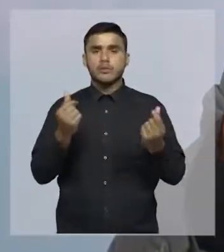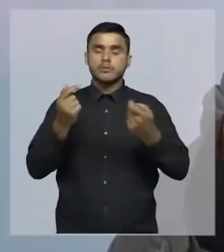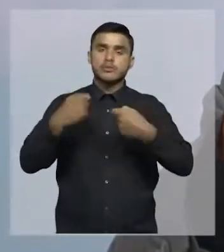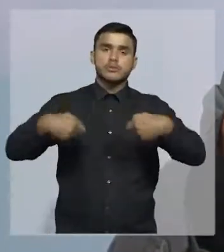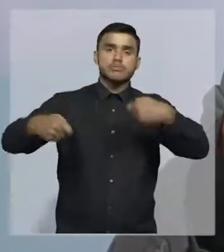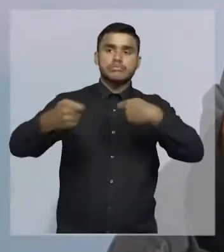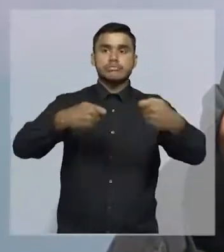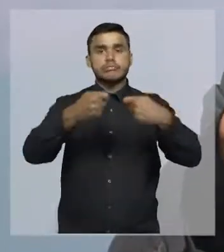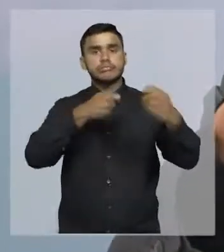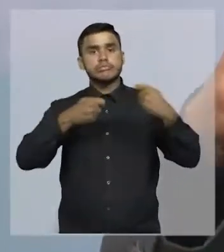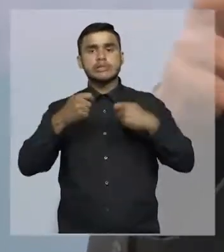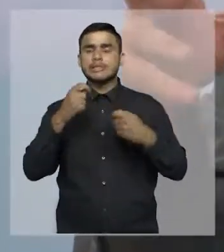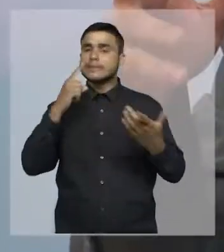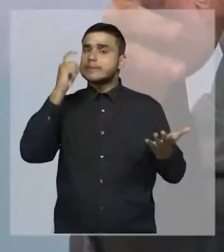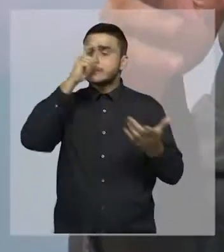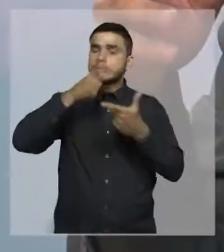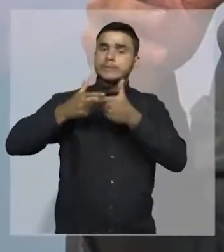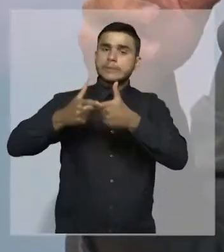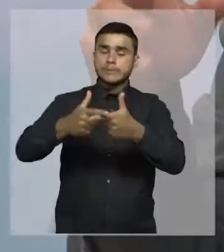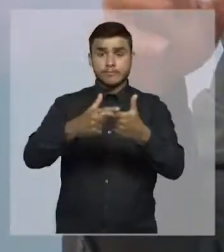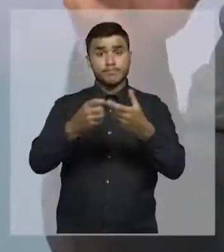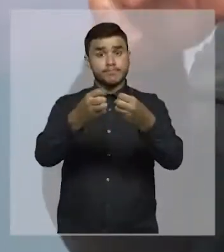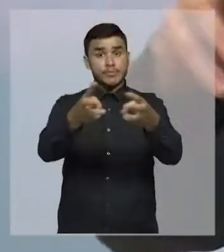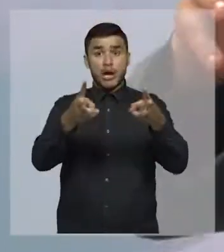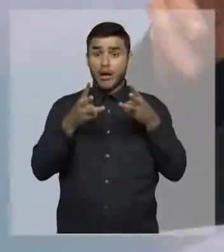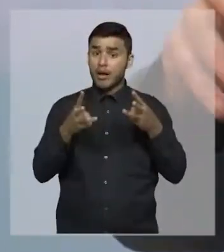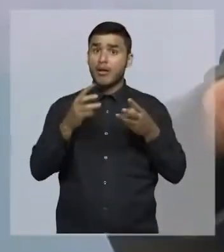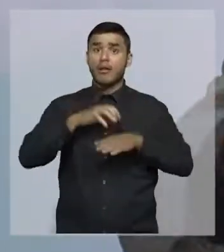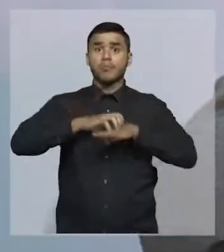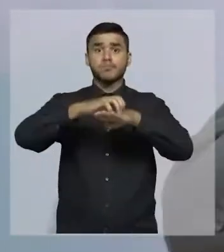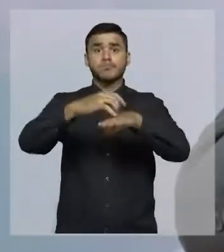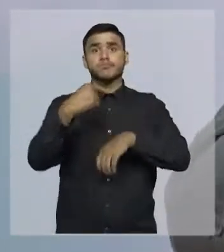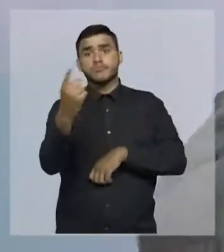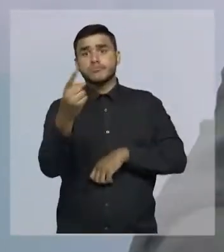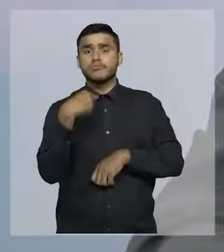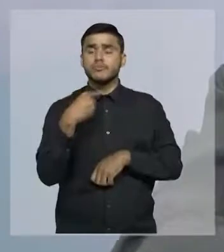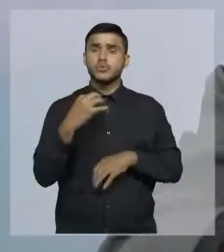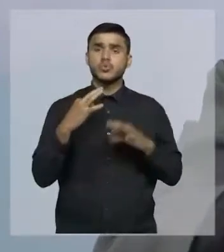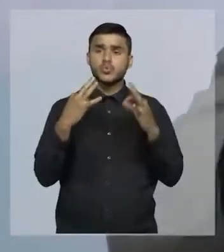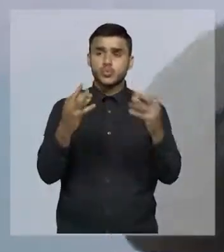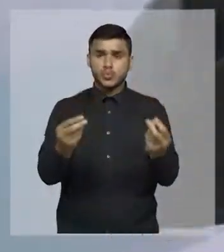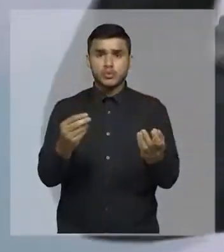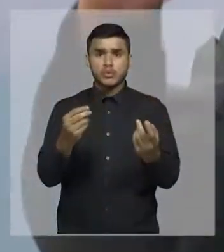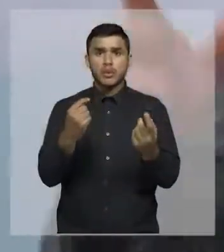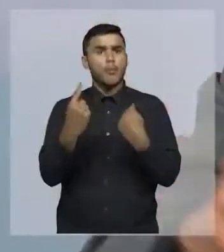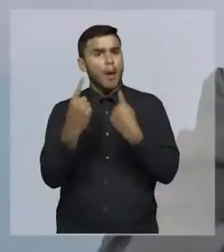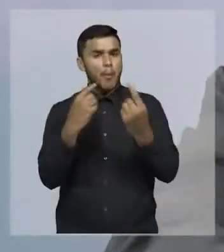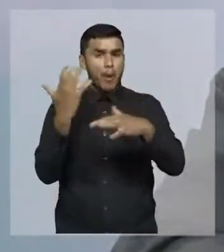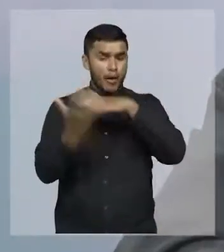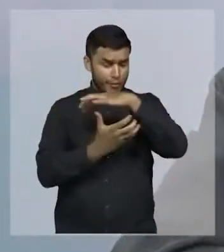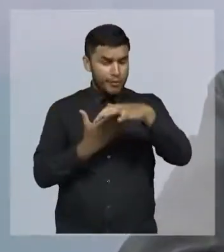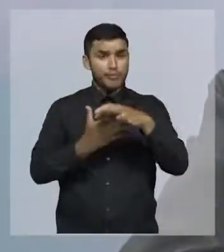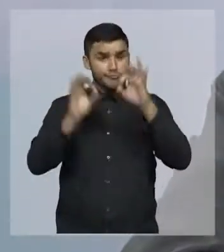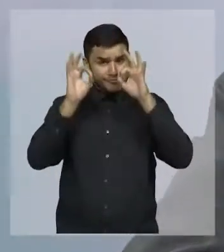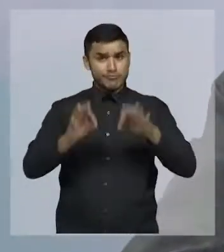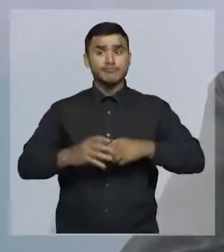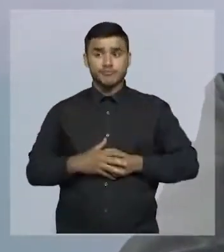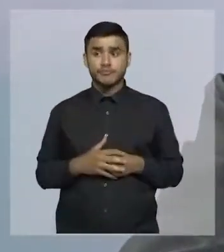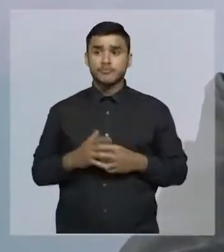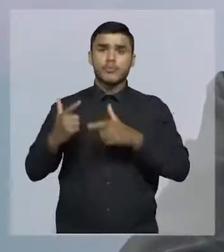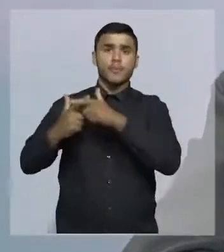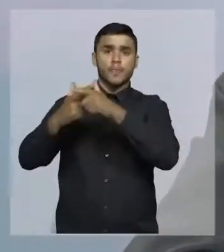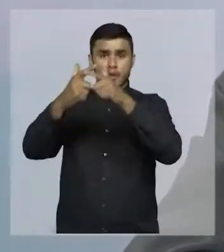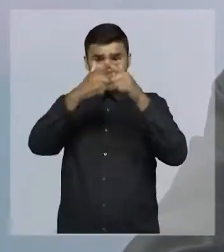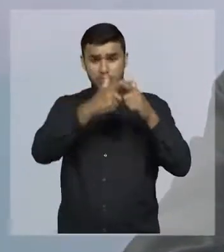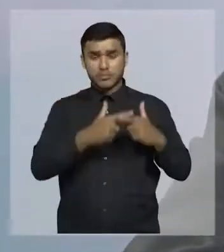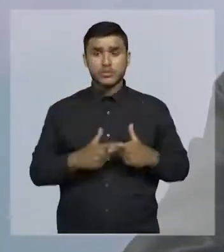de uma mercadoria que tem uma influência localizada, né? Ela está perpassando todo. E se a gente não tem